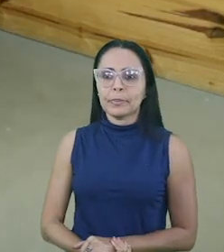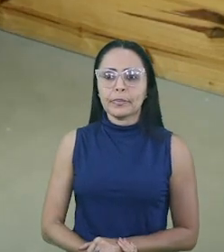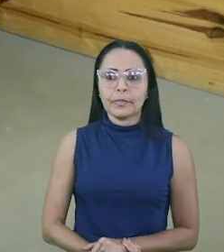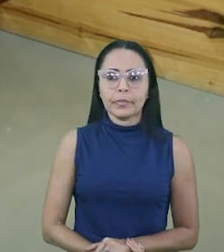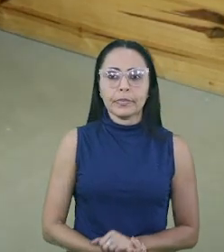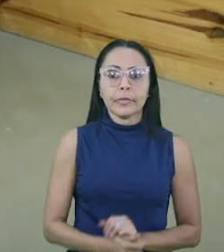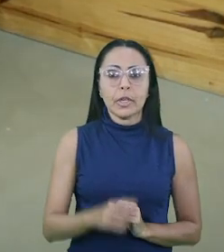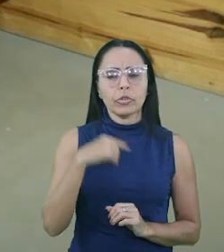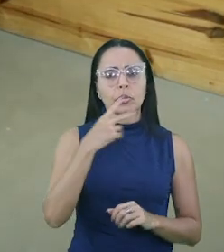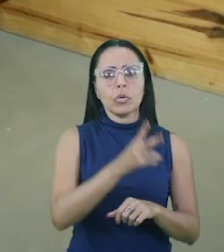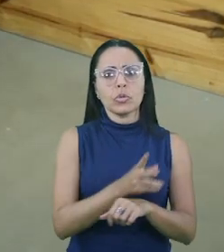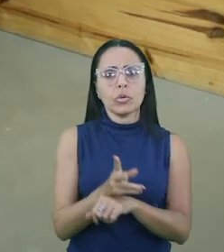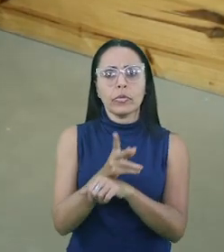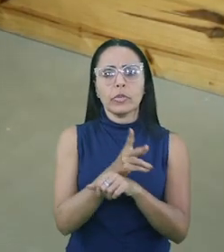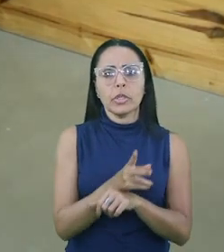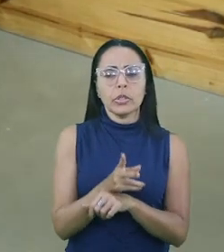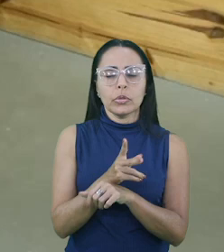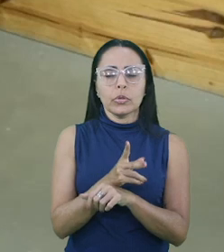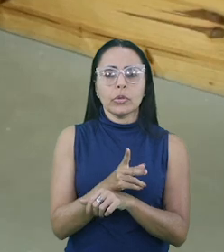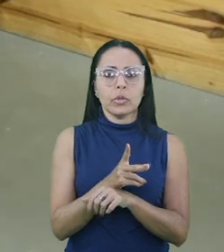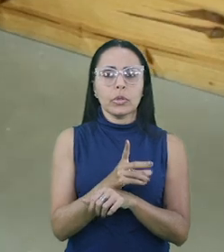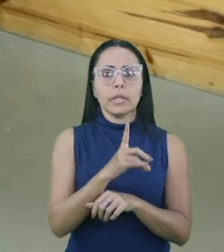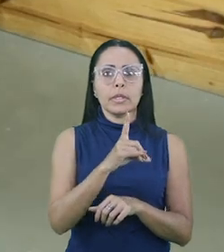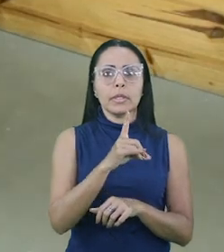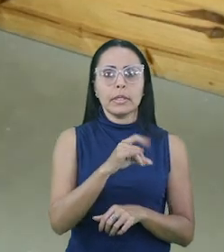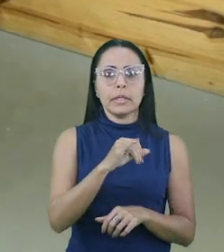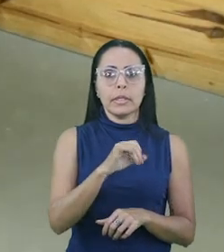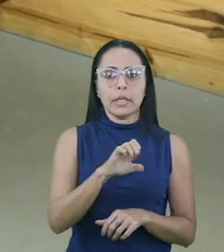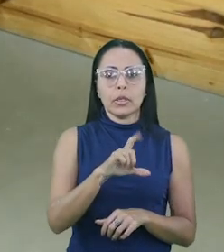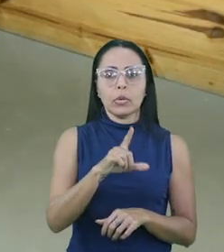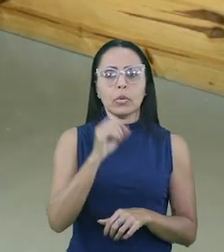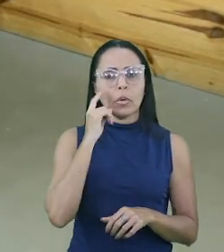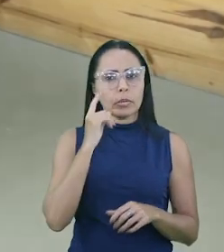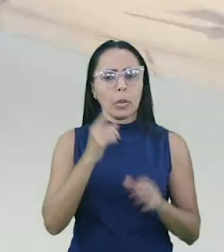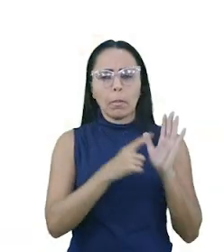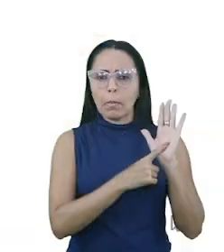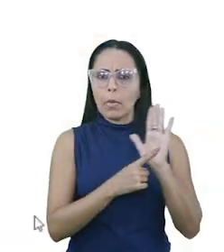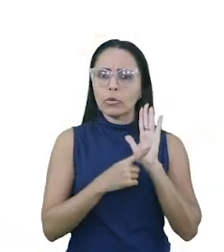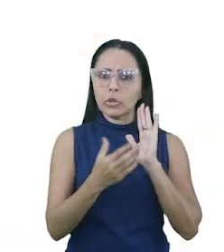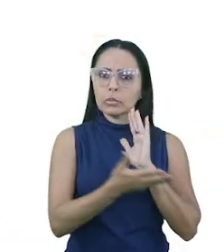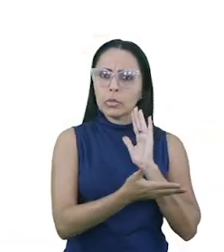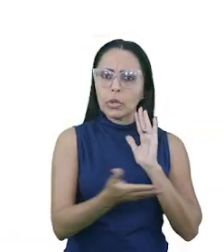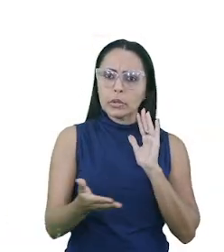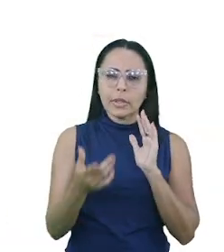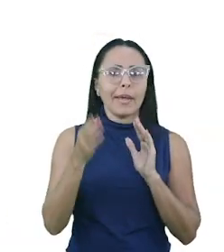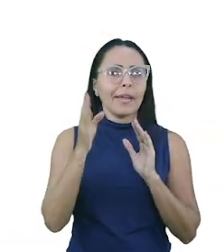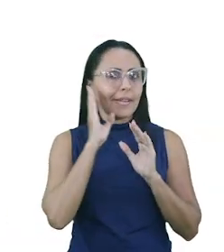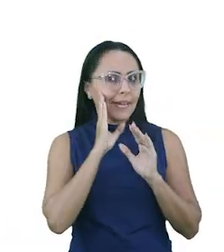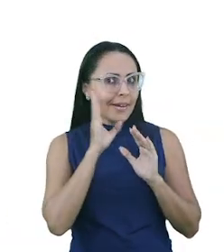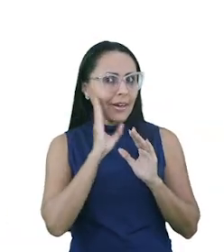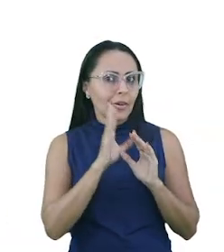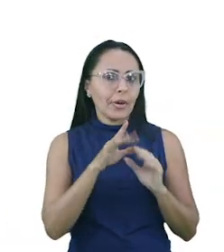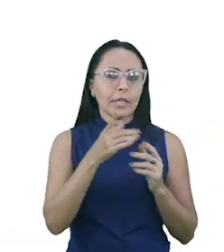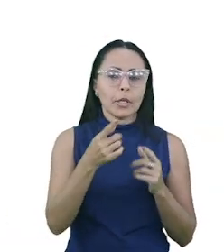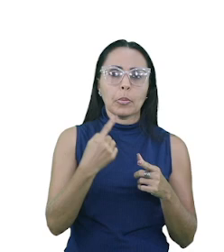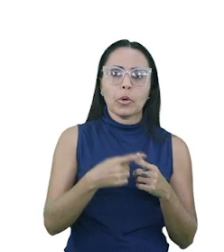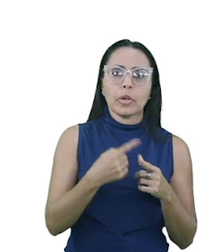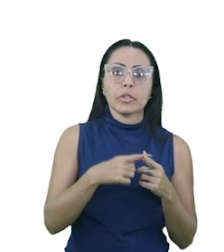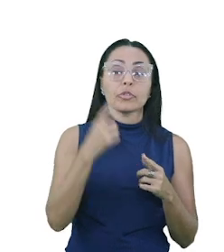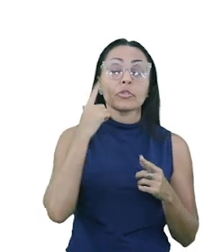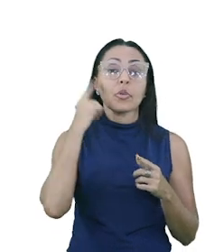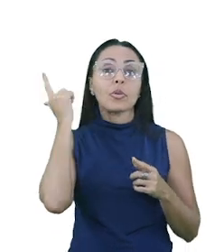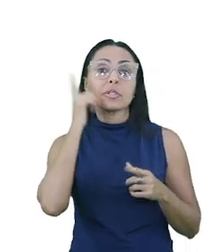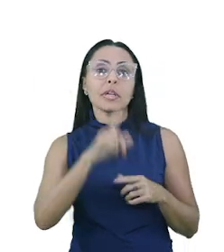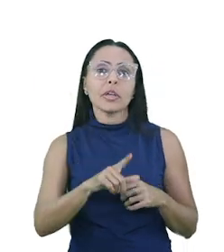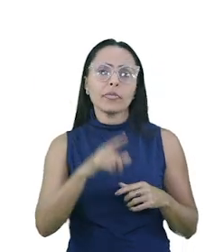trouxe um vídeo aqui que Diego gravou, né? Ele mostrando um pouco do processo. Então, é bem legal esse vídeo porque vocês conseguem